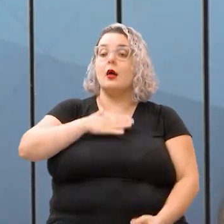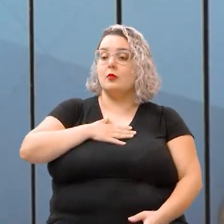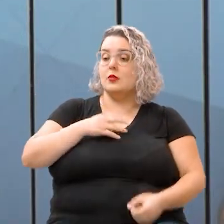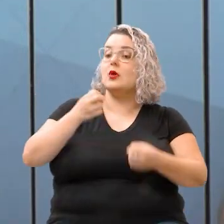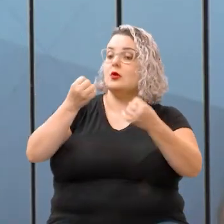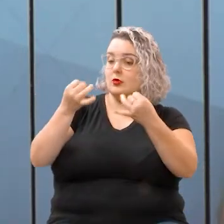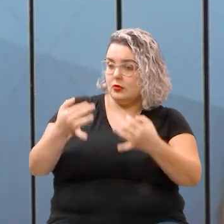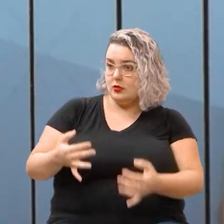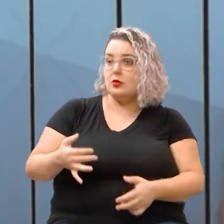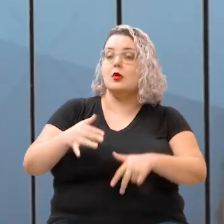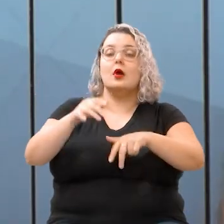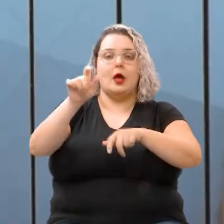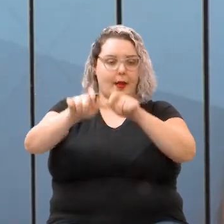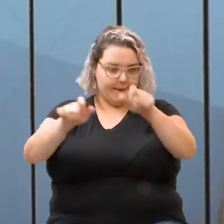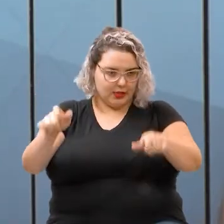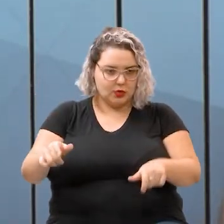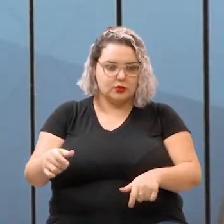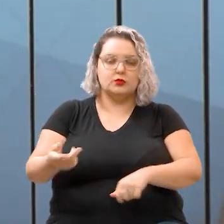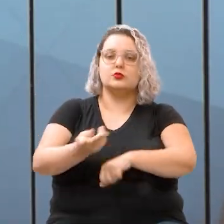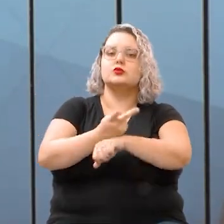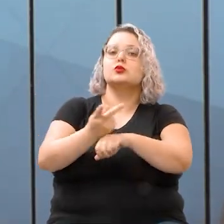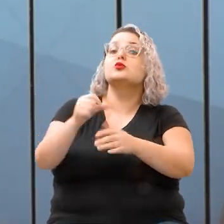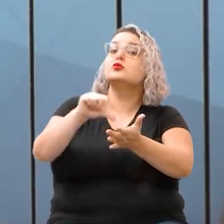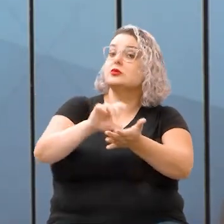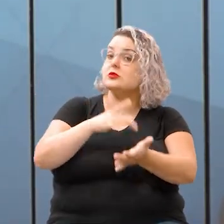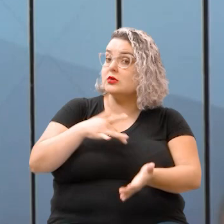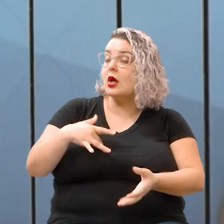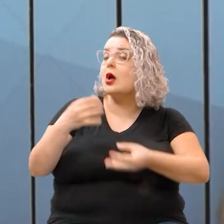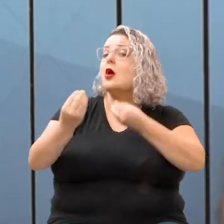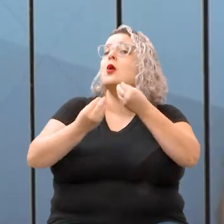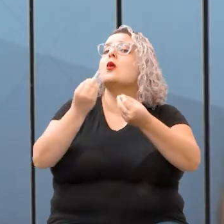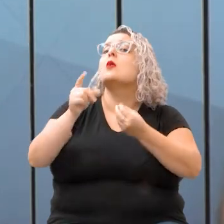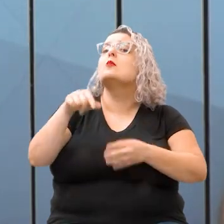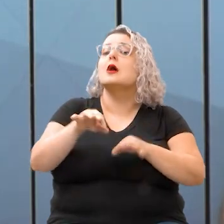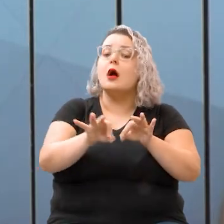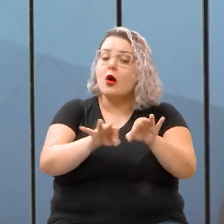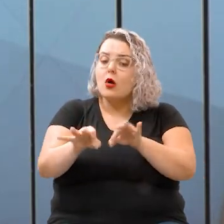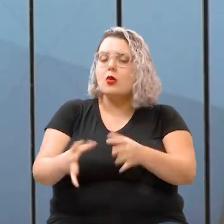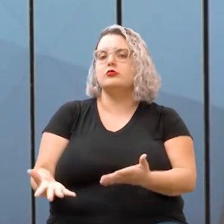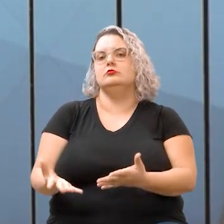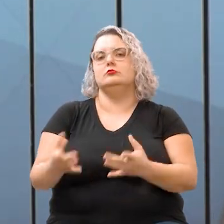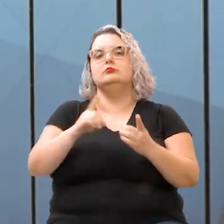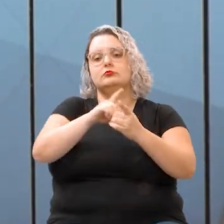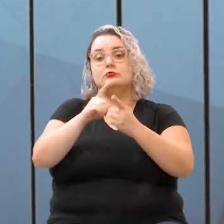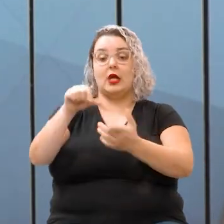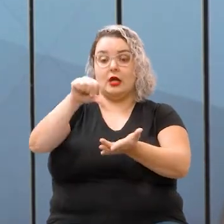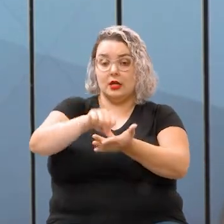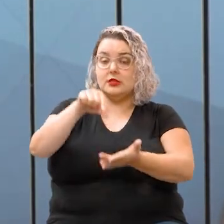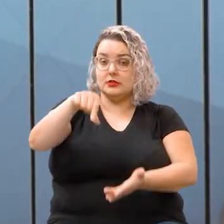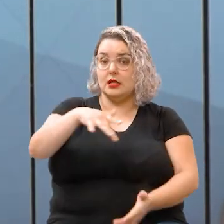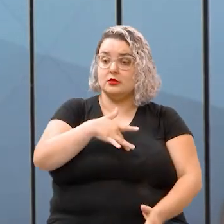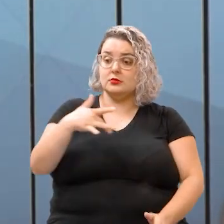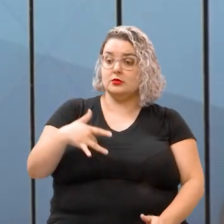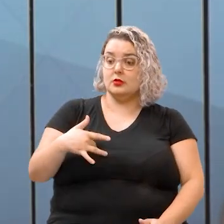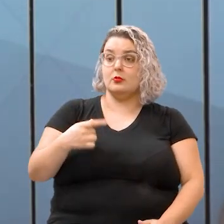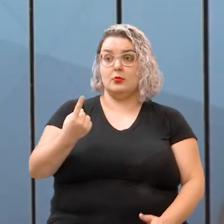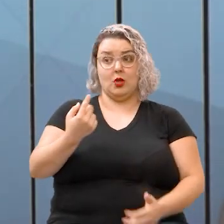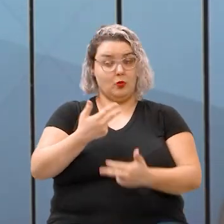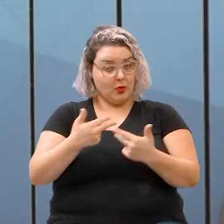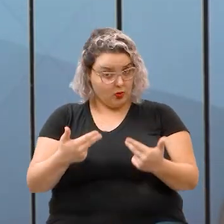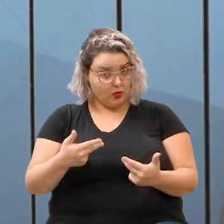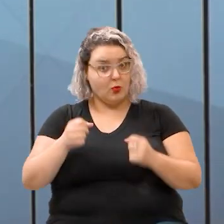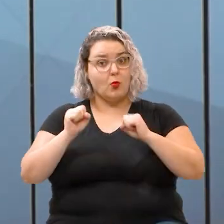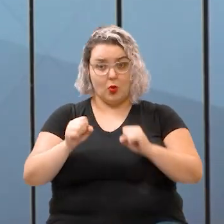que a pessoa procure o centro de saúde dela para ver como que funciona a organização da demanda daquele centro de saúde. Mas uma coisa a gente